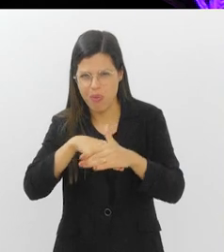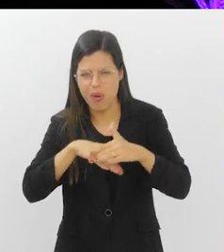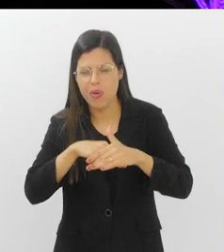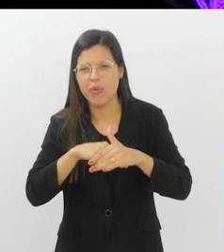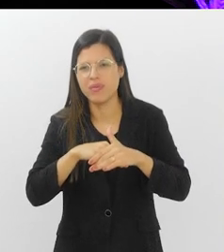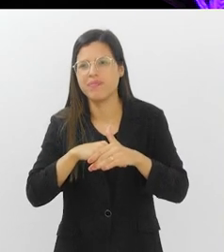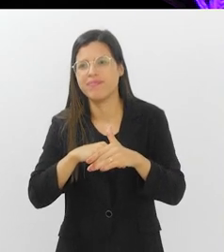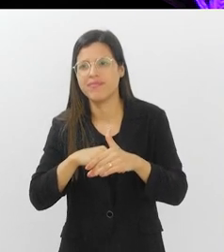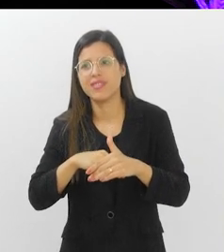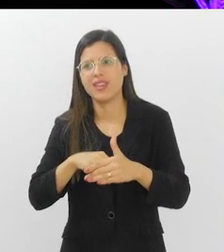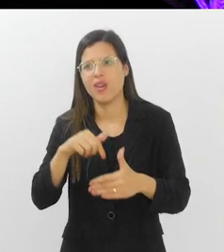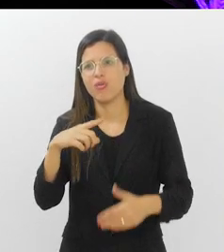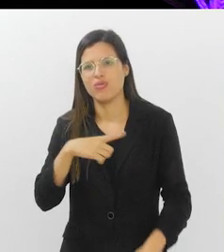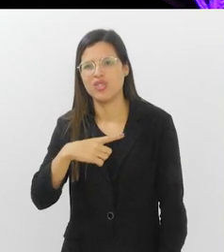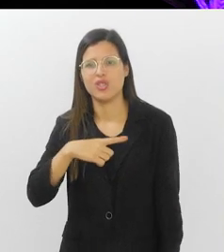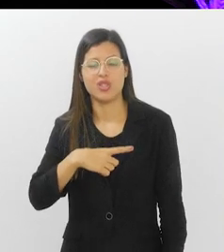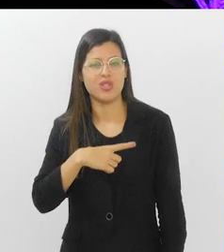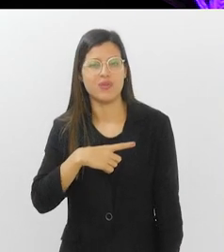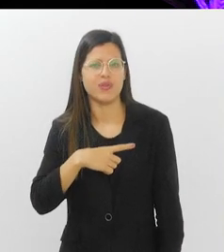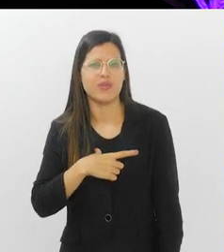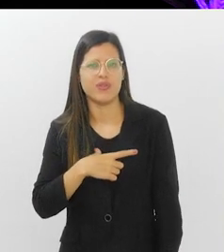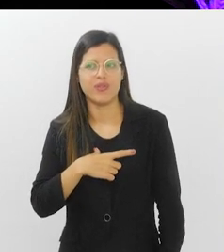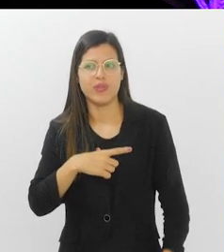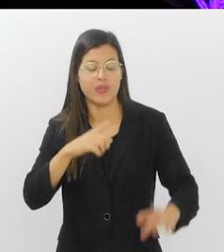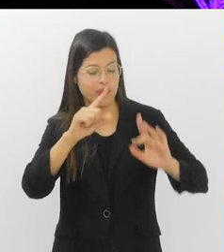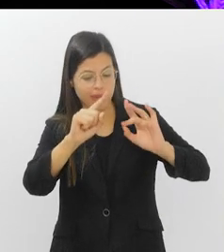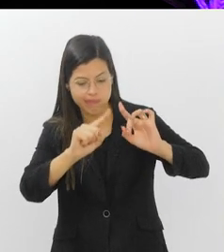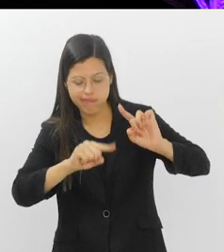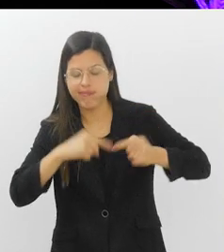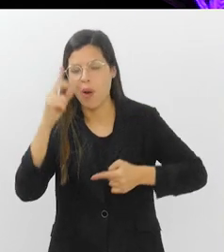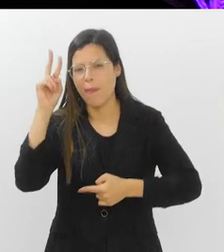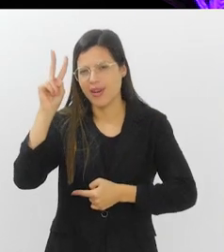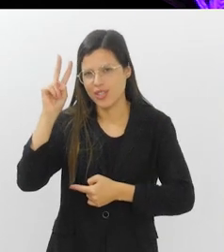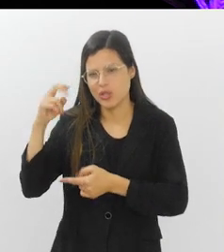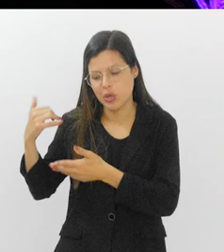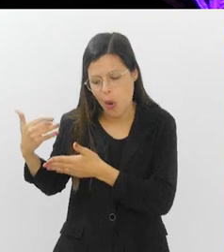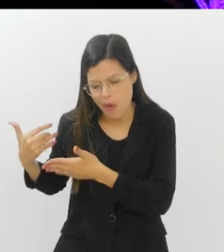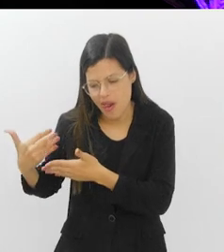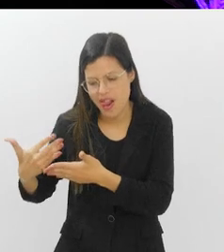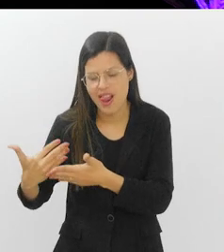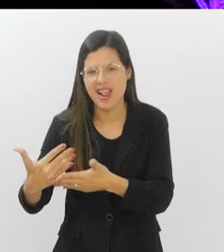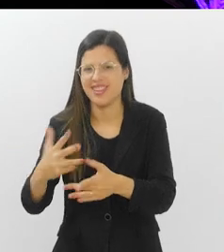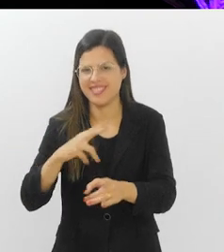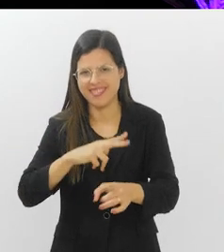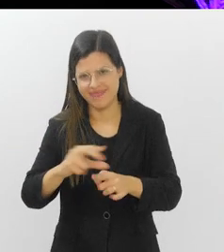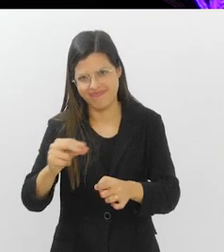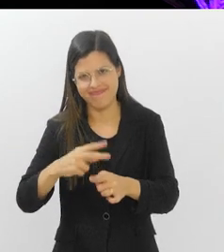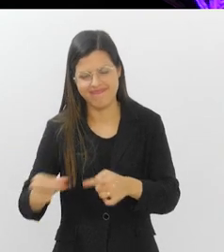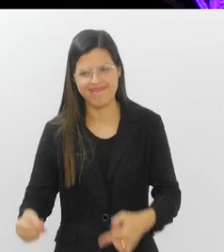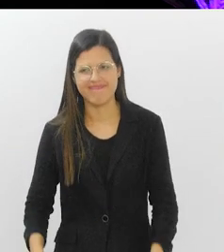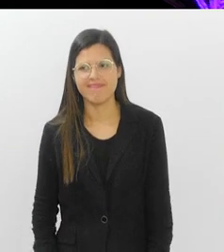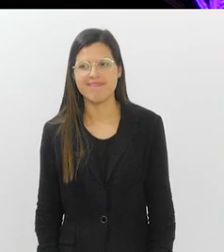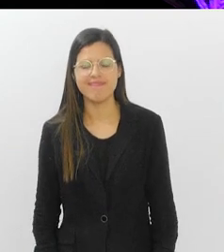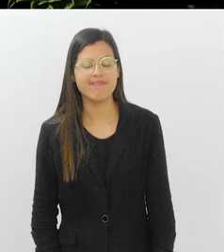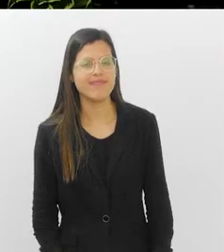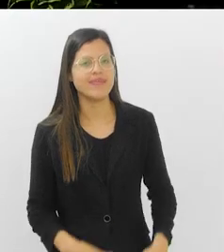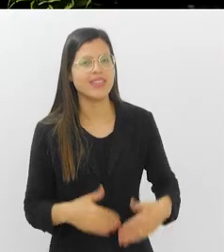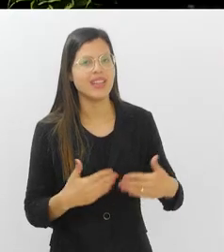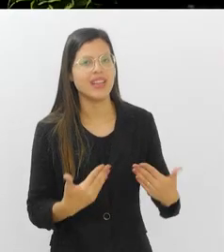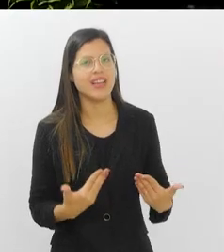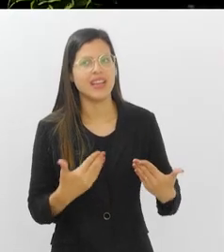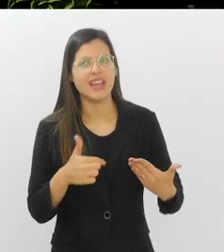fato e eu eu acabei né tendo uma uma história mais longeva e mais vitoriosa